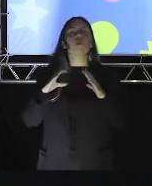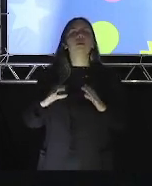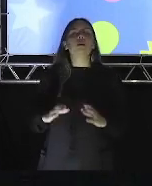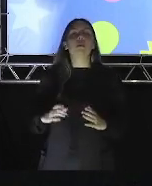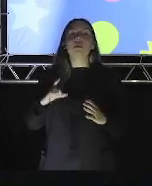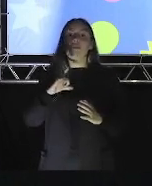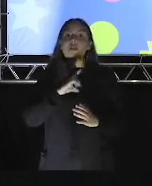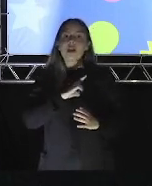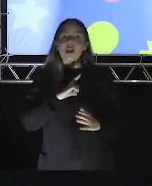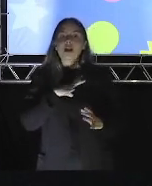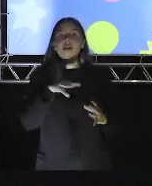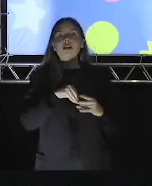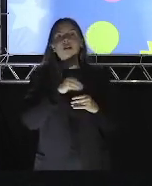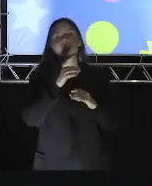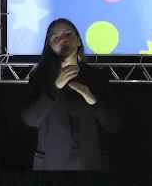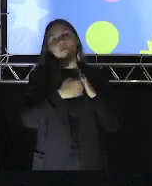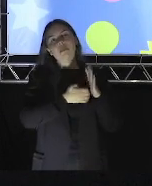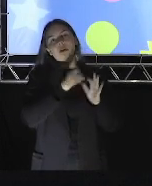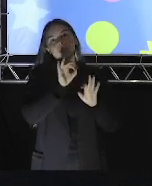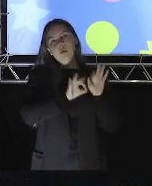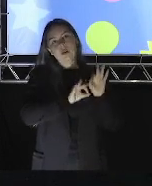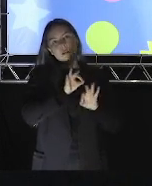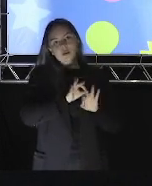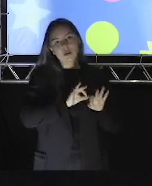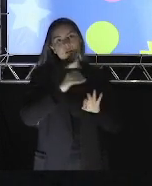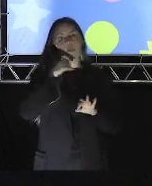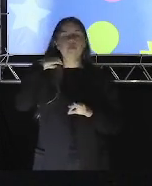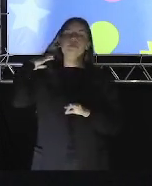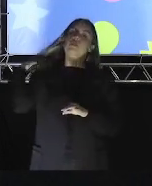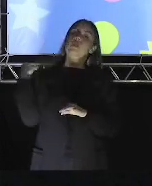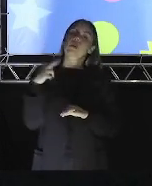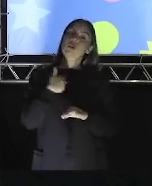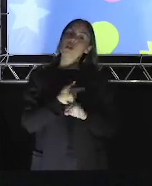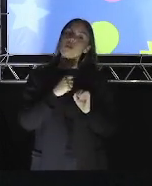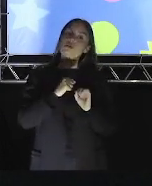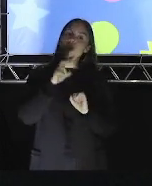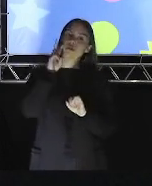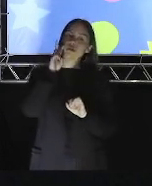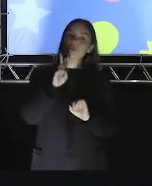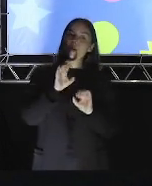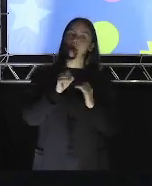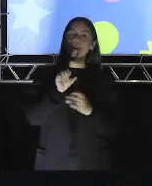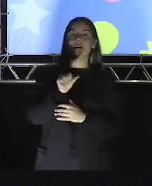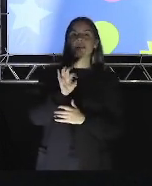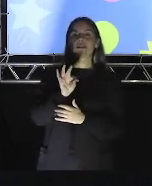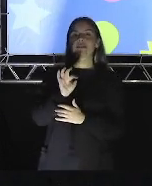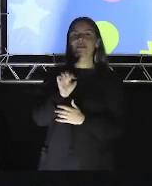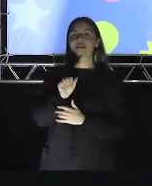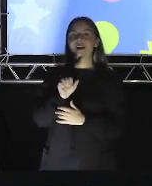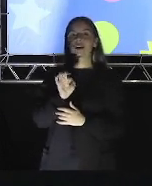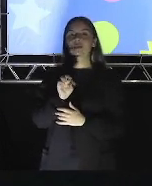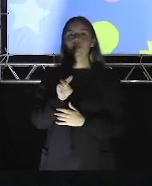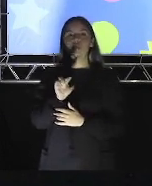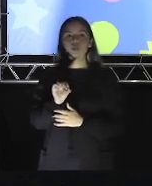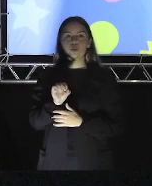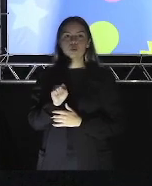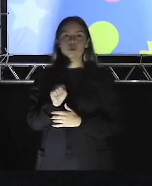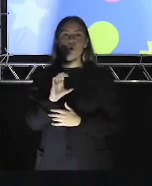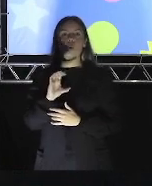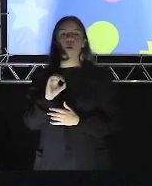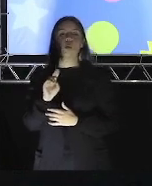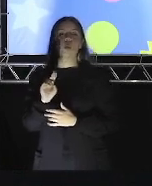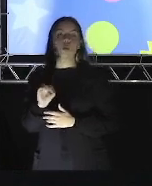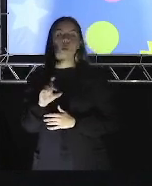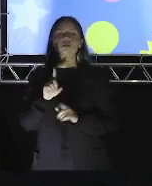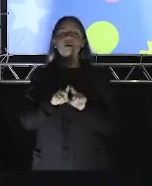que existem naquela organização? Né? Então, a gente consegue ver qual que é o status quo e qual que é a nossa ambição enquanto